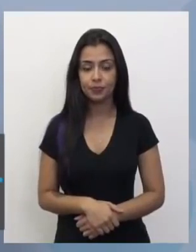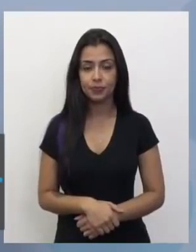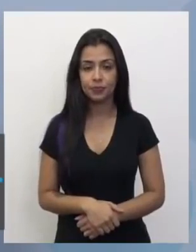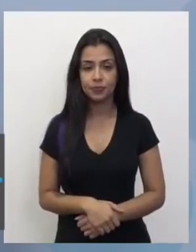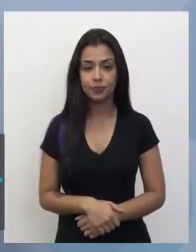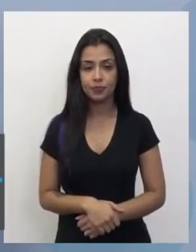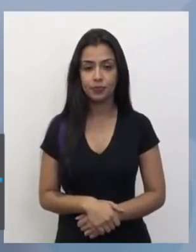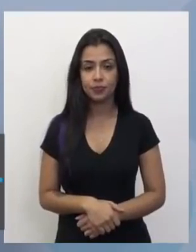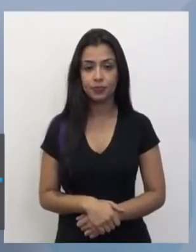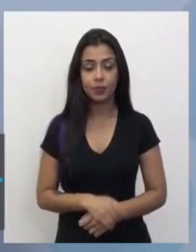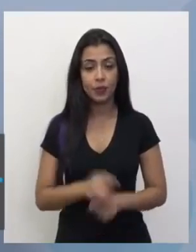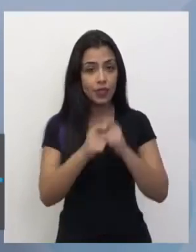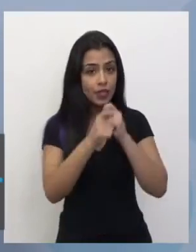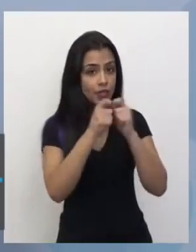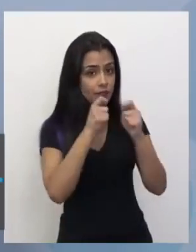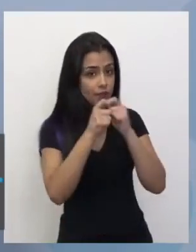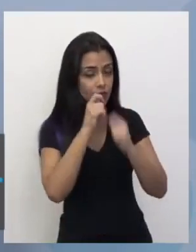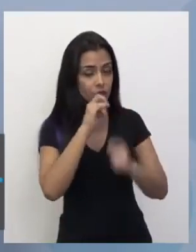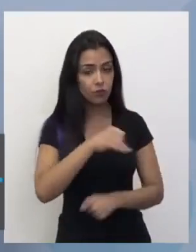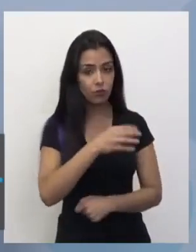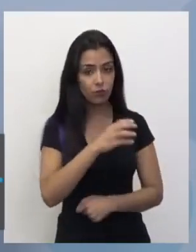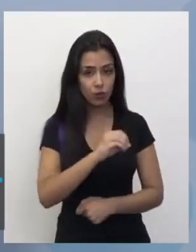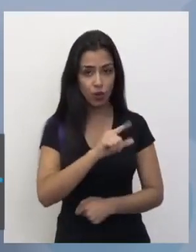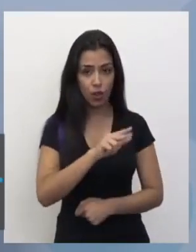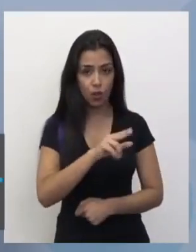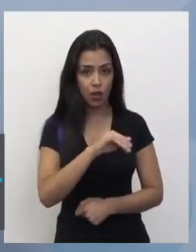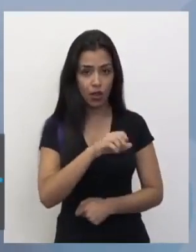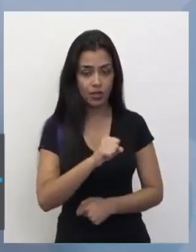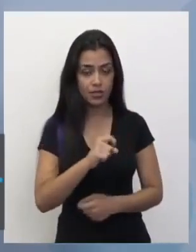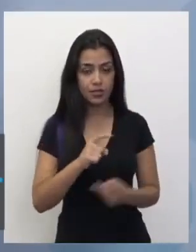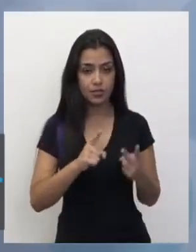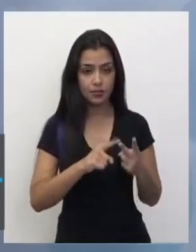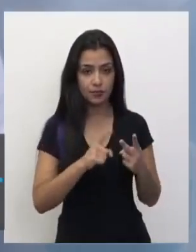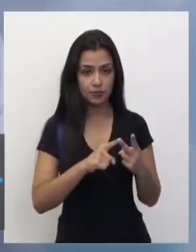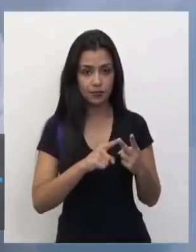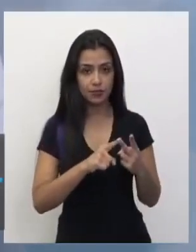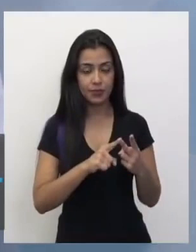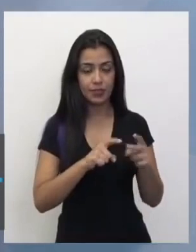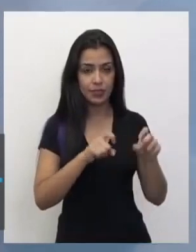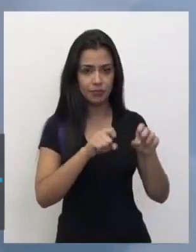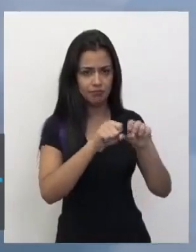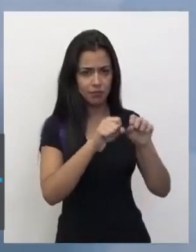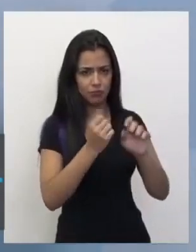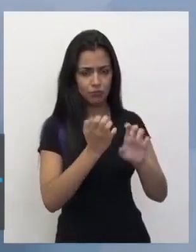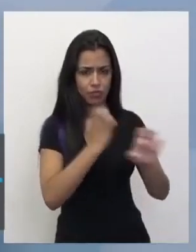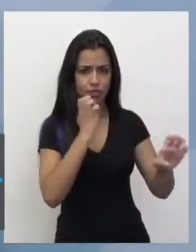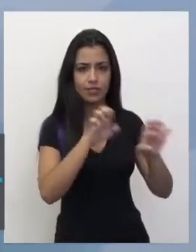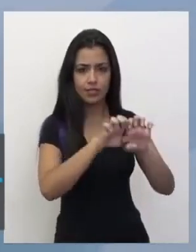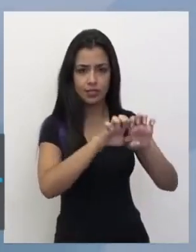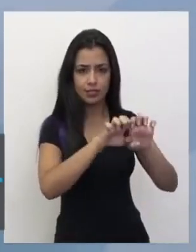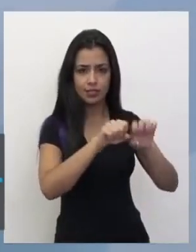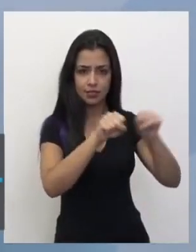Entrevistado John Lucas, temática Engenharia de Biosistemas. Evelyn do 8º A, da professora Vanessa.